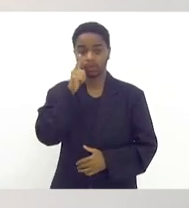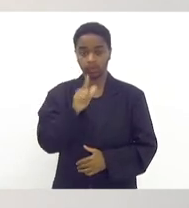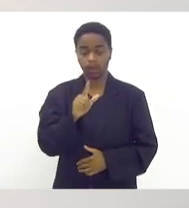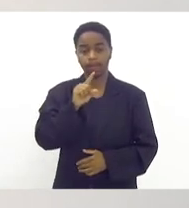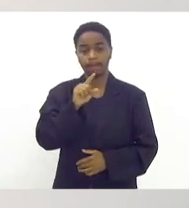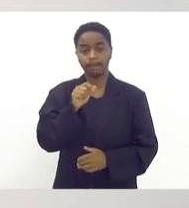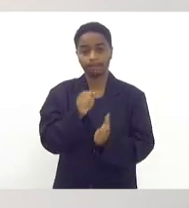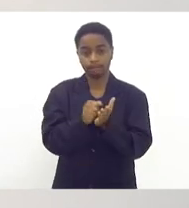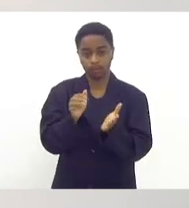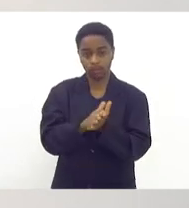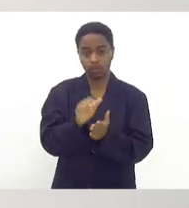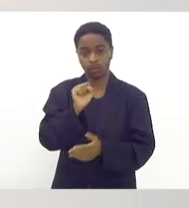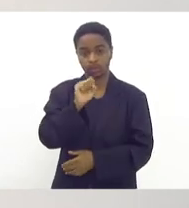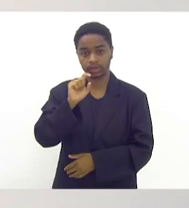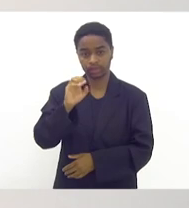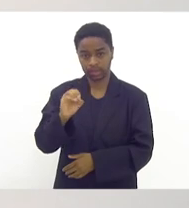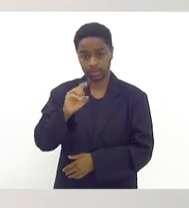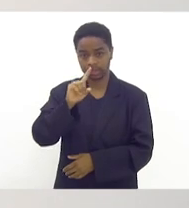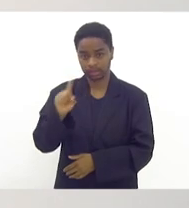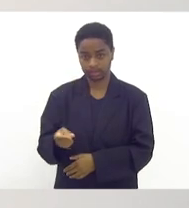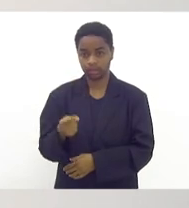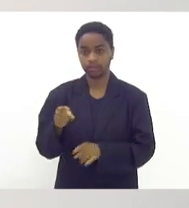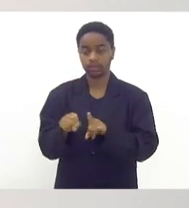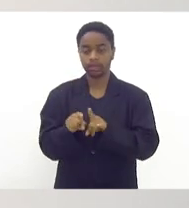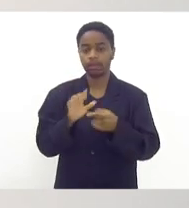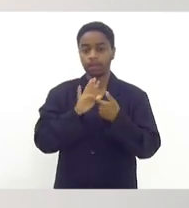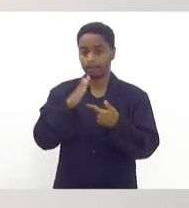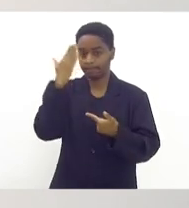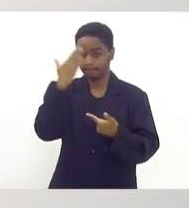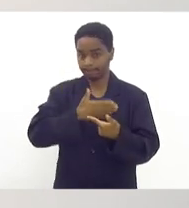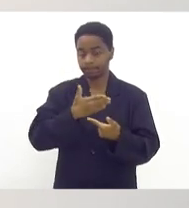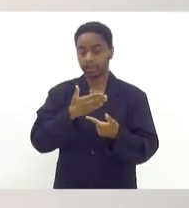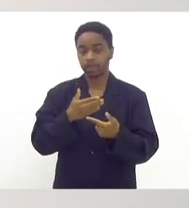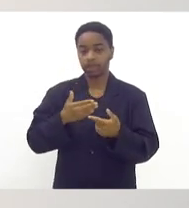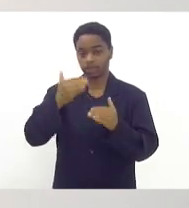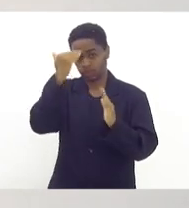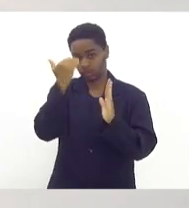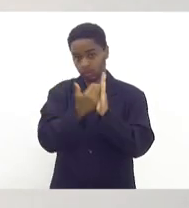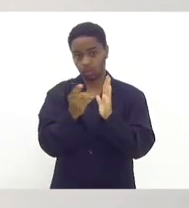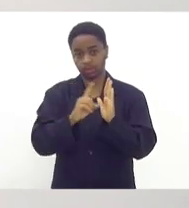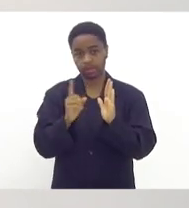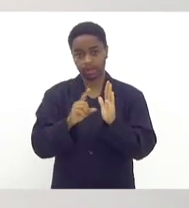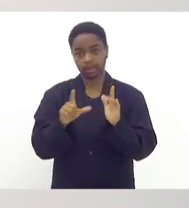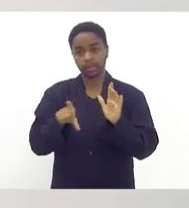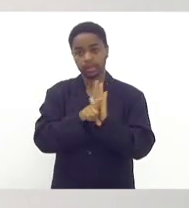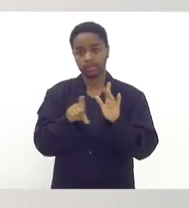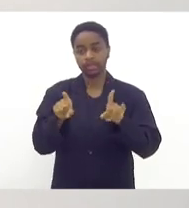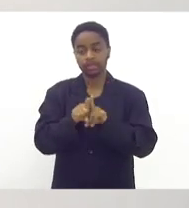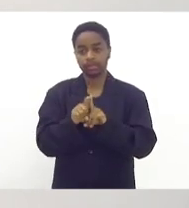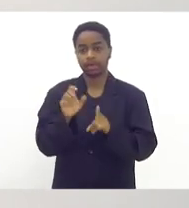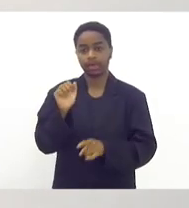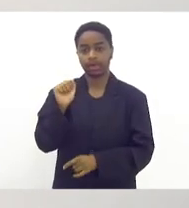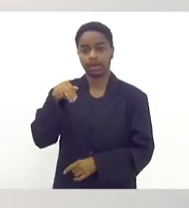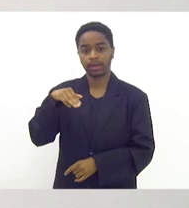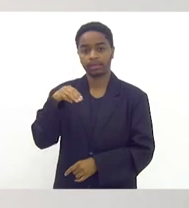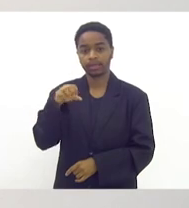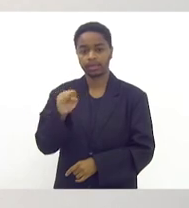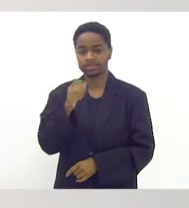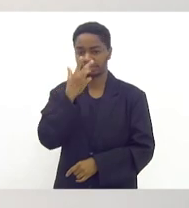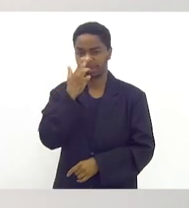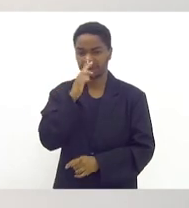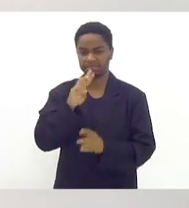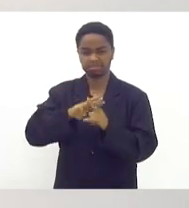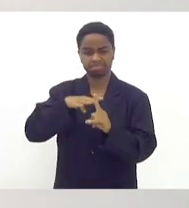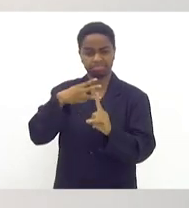80.000 estou comprovando eh o descumprimento reiterado e triplicaram na NS lá parece que